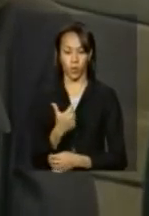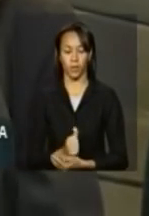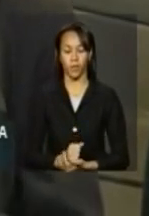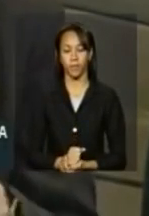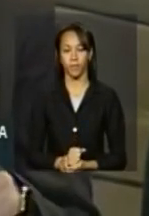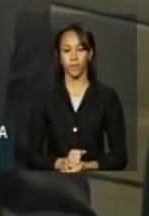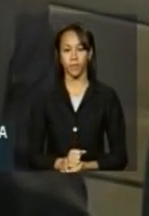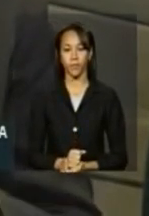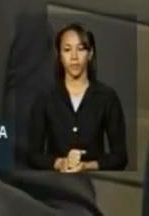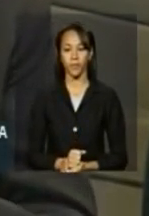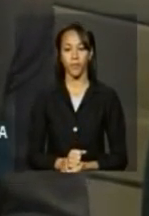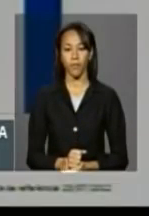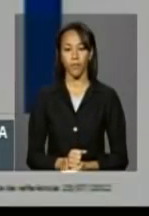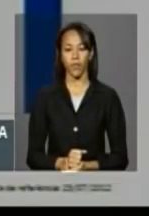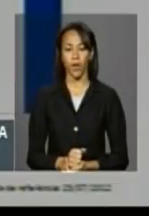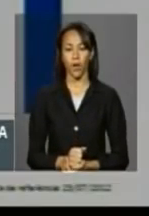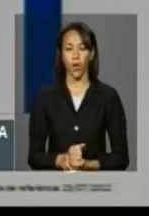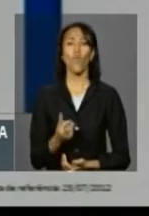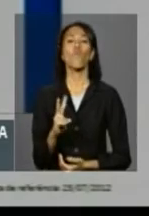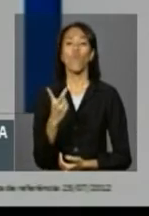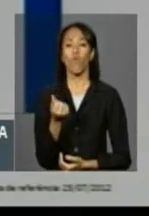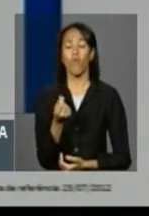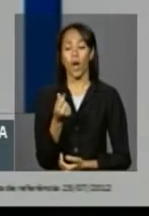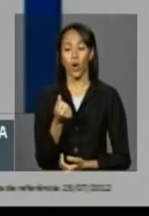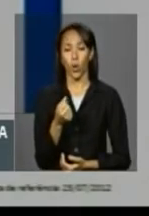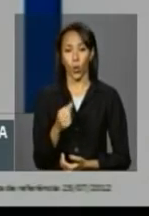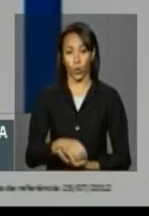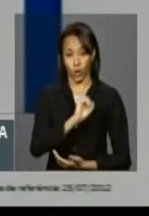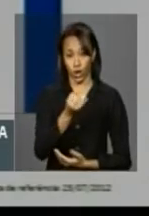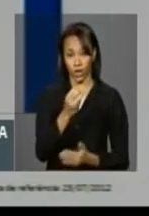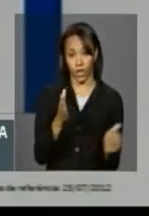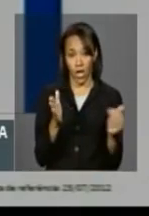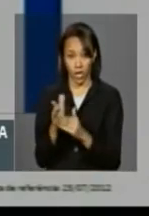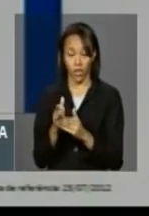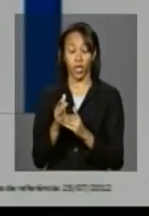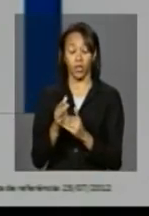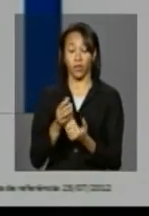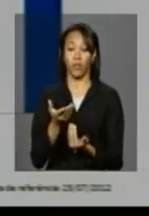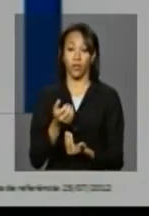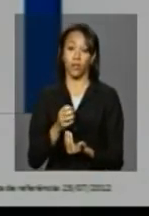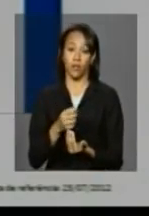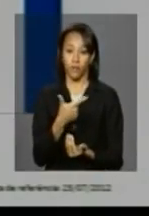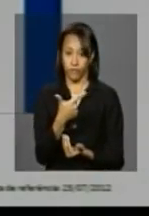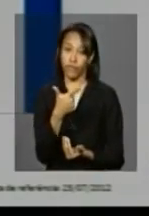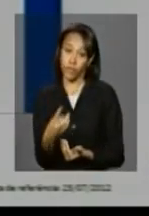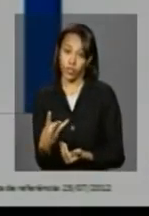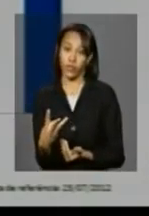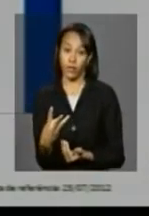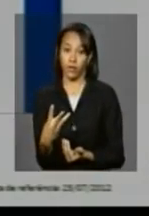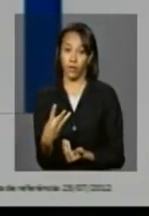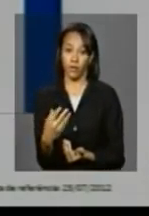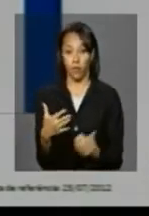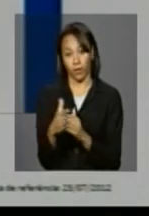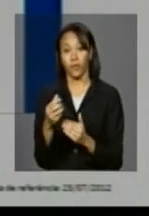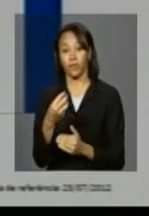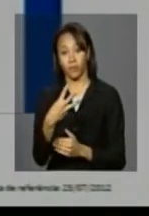passar? O valor empenhado entre janeiro e julho de 12, na verdade, só até o dia 23, não até o dia